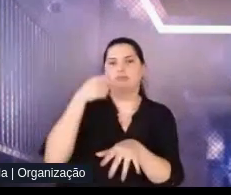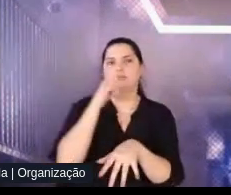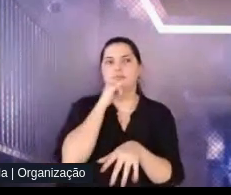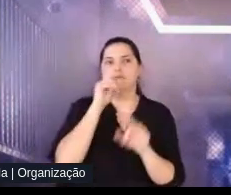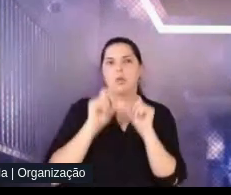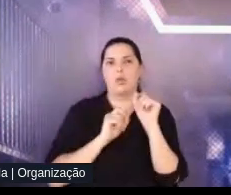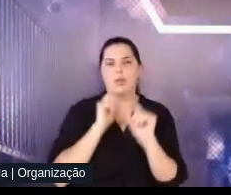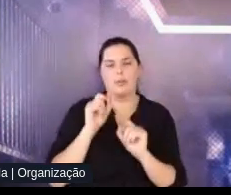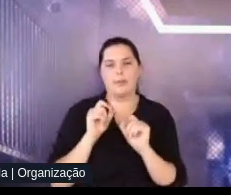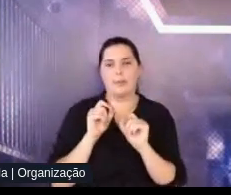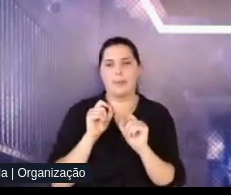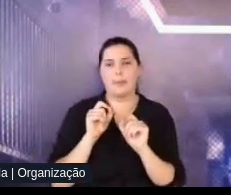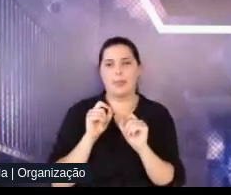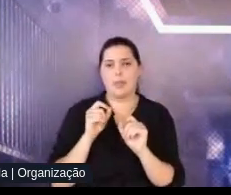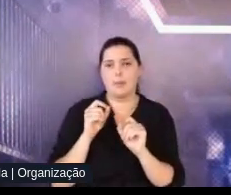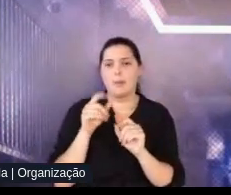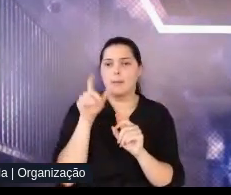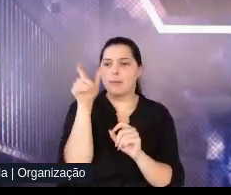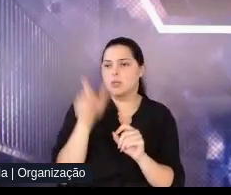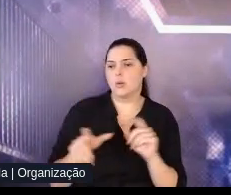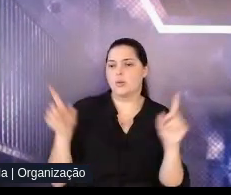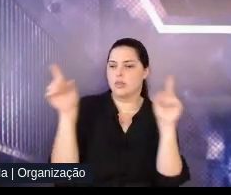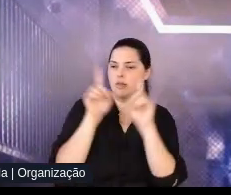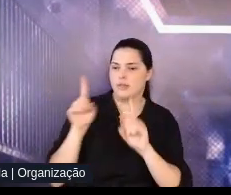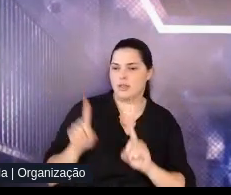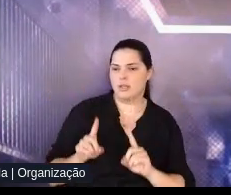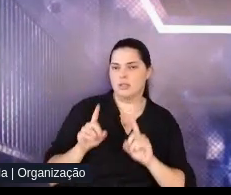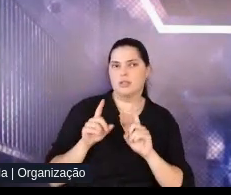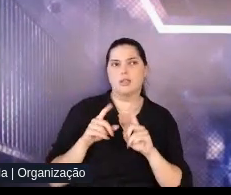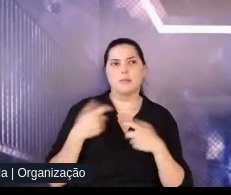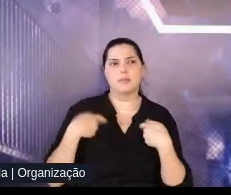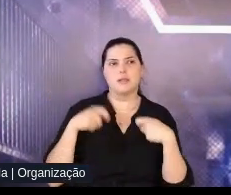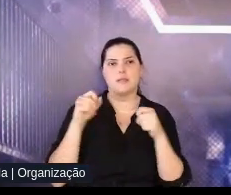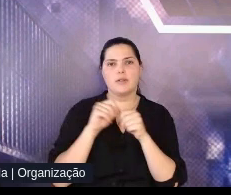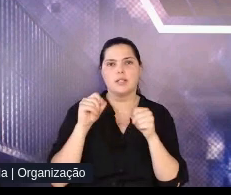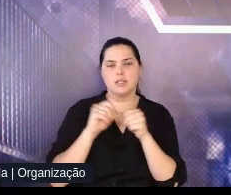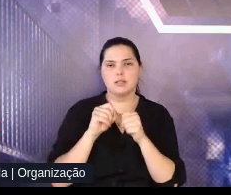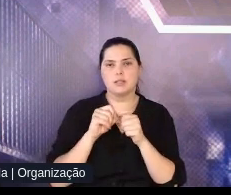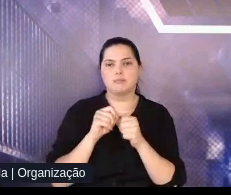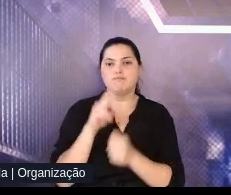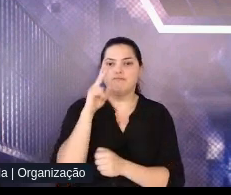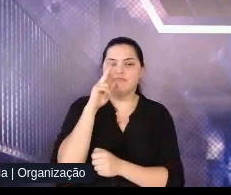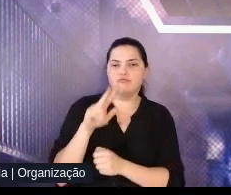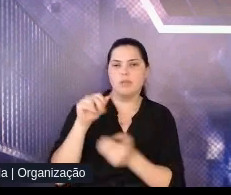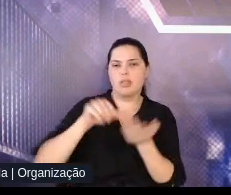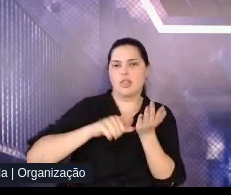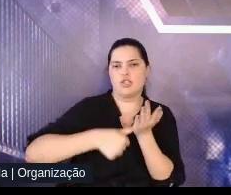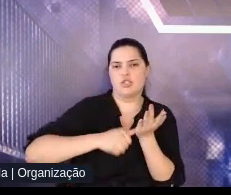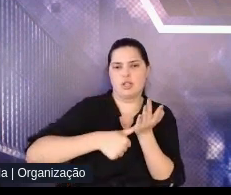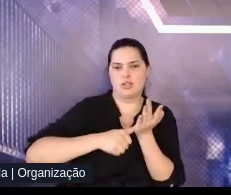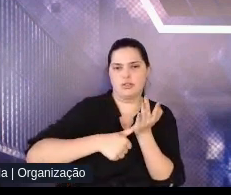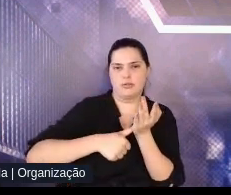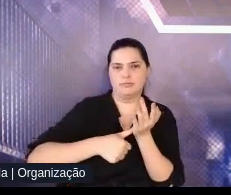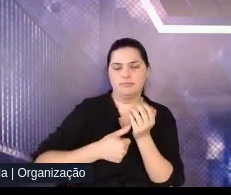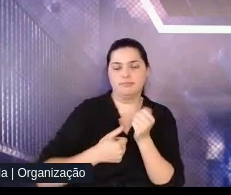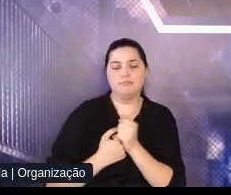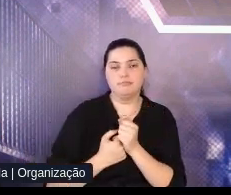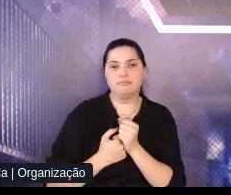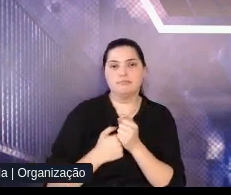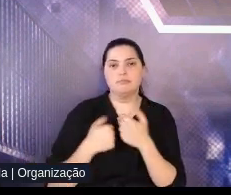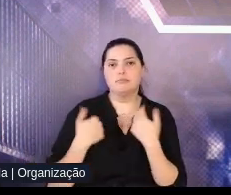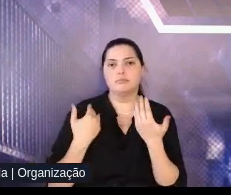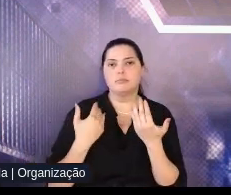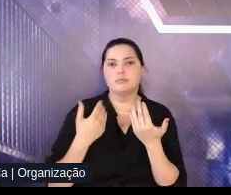exemplo é de um deficiente que ele teria que fazer uma verificação de identidade. Então,